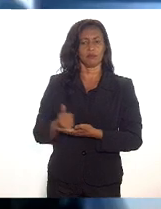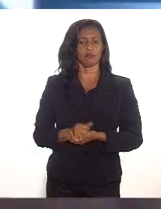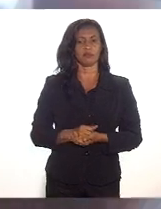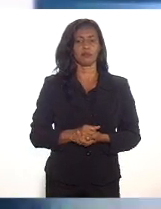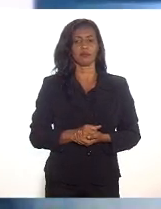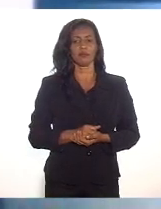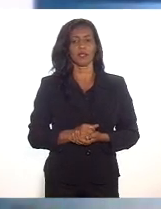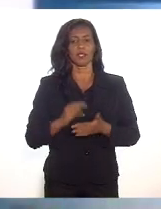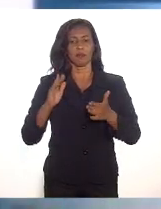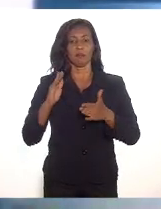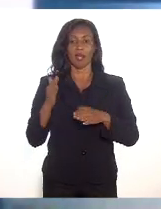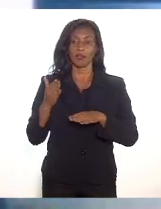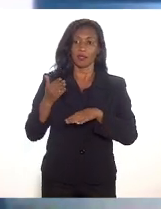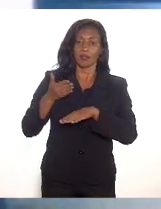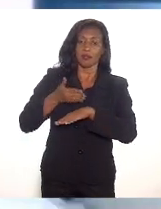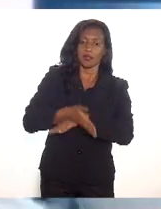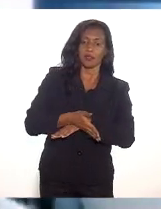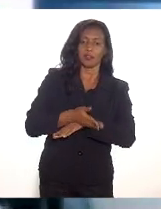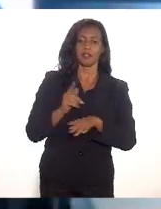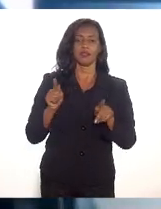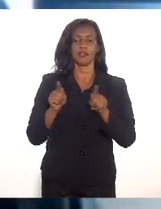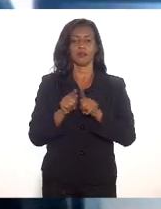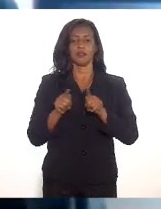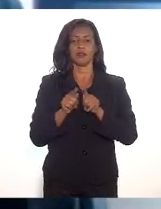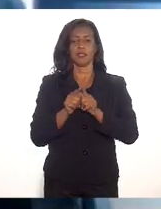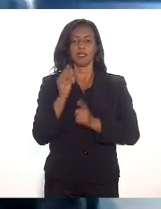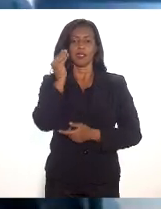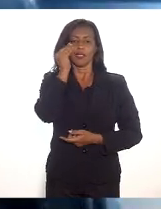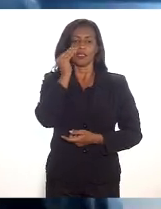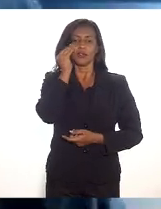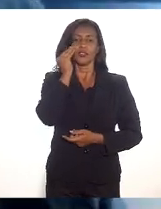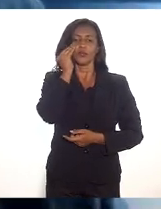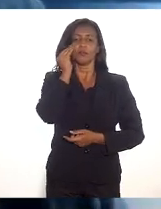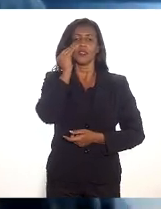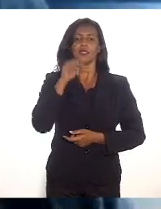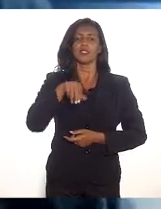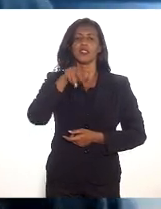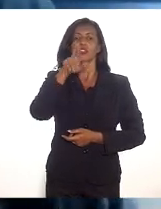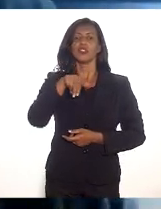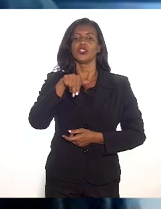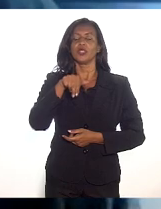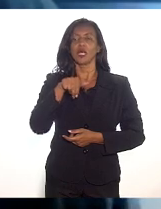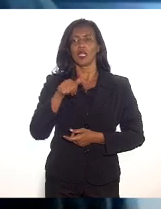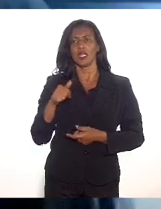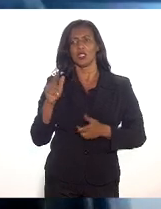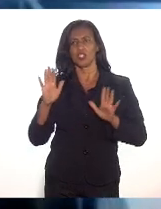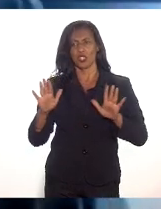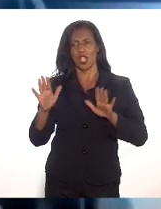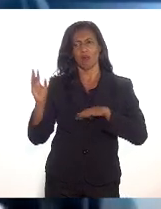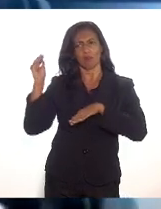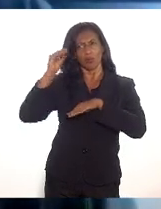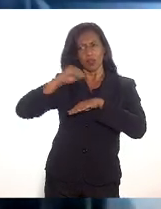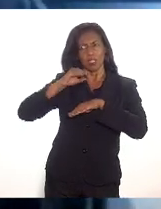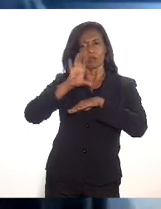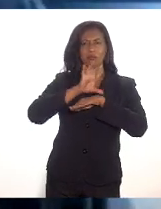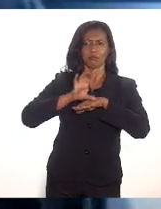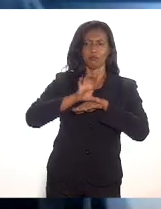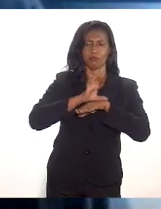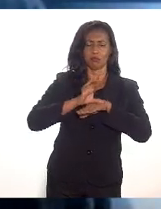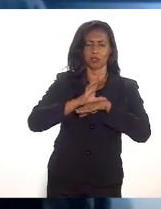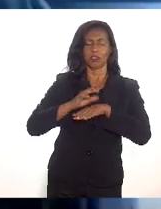antes, adendando algo que é da experiência de quem colocou esses preceitos na Constituição, que